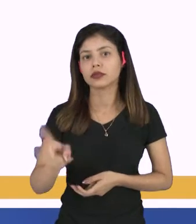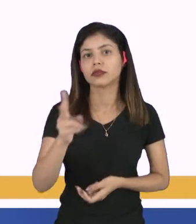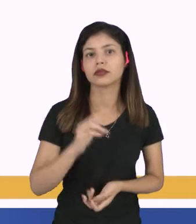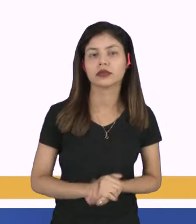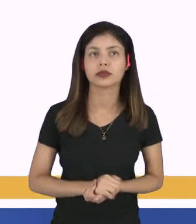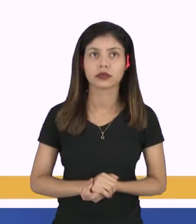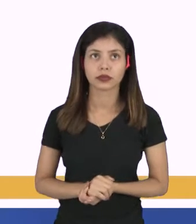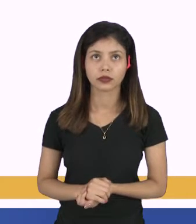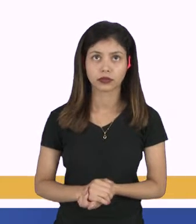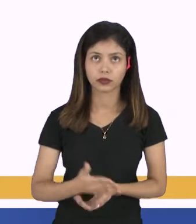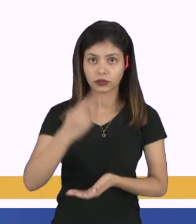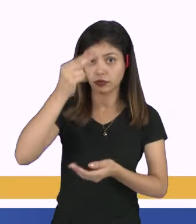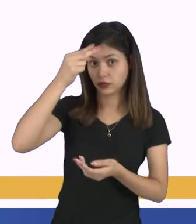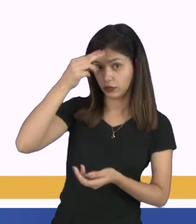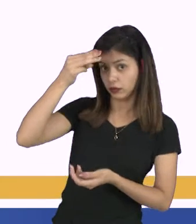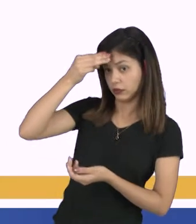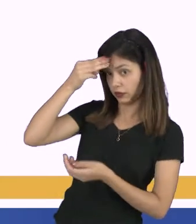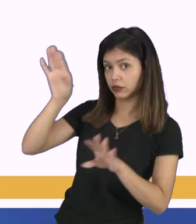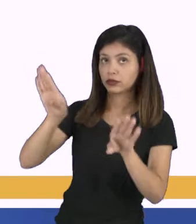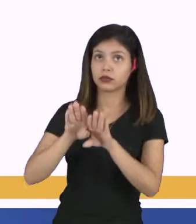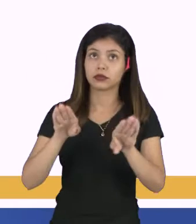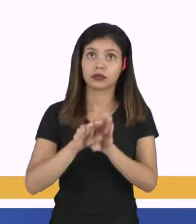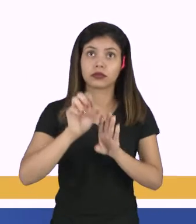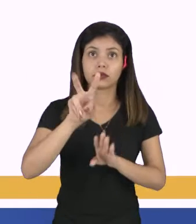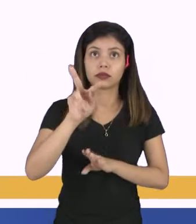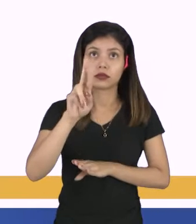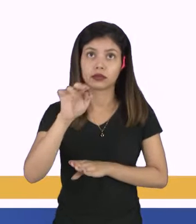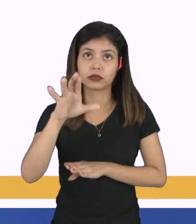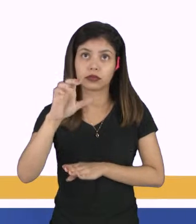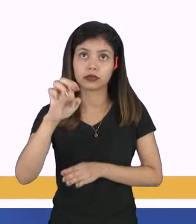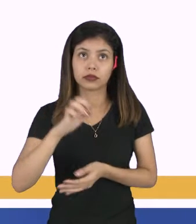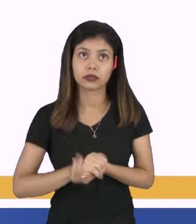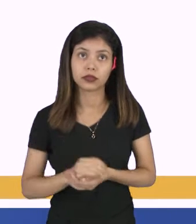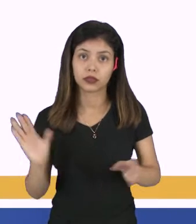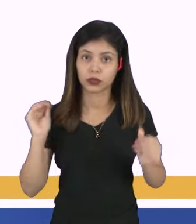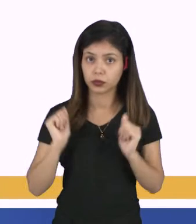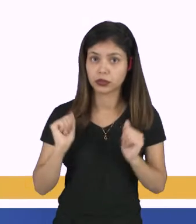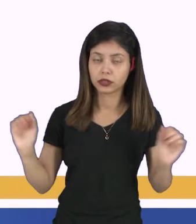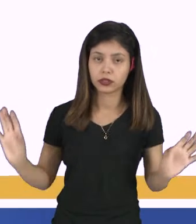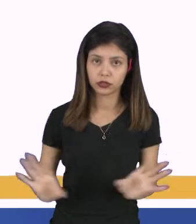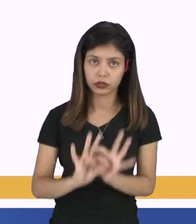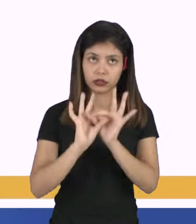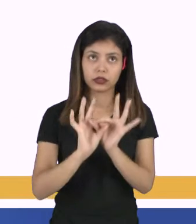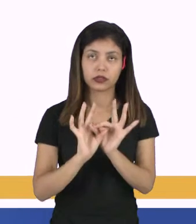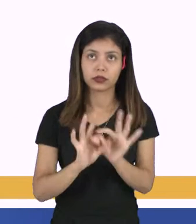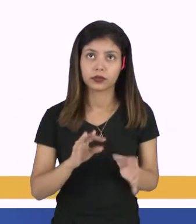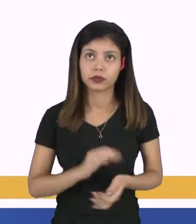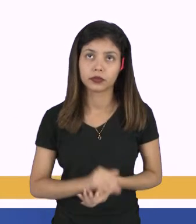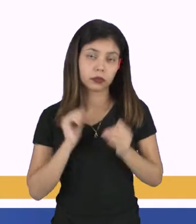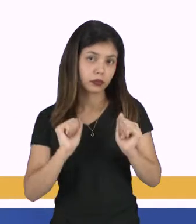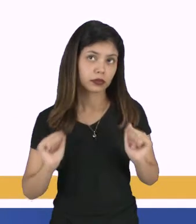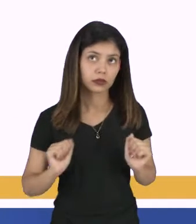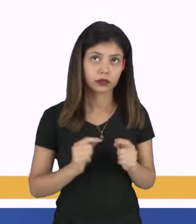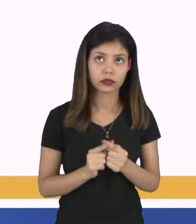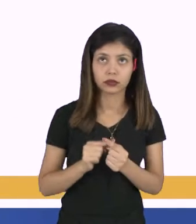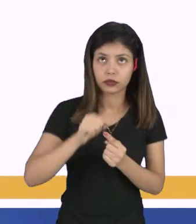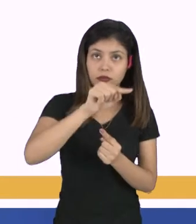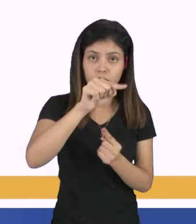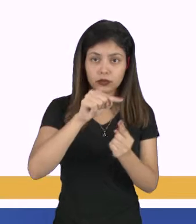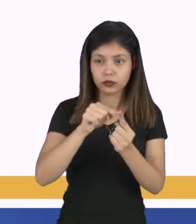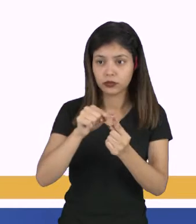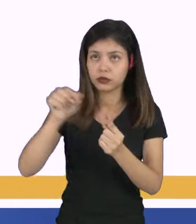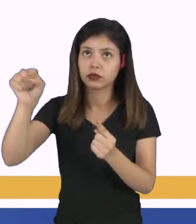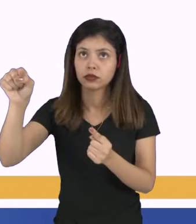por exemplo, se eu fixar esse vértice aqui, eu posso ligar ele a este vértice, eu posso ligar ele a